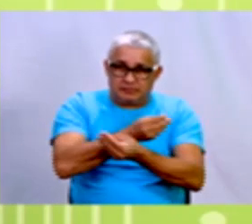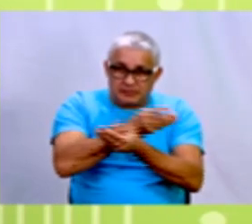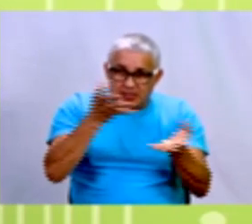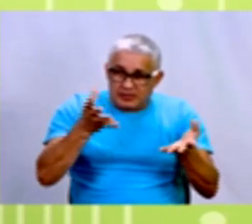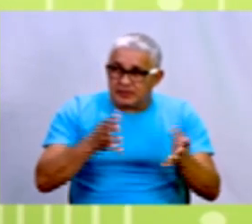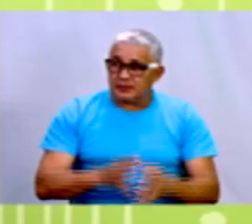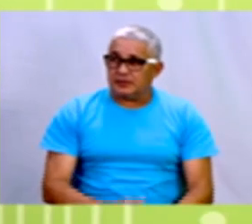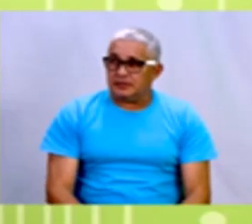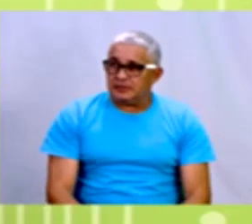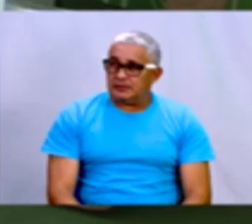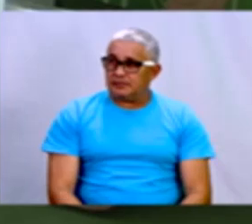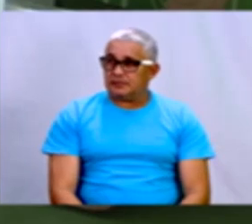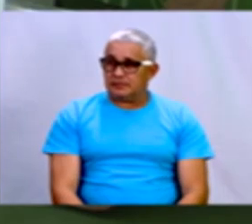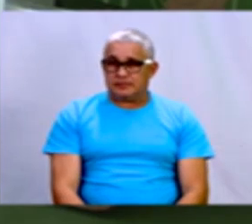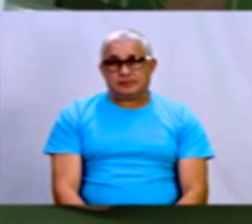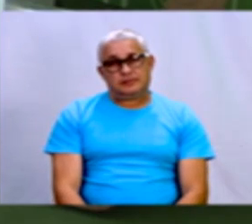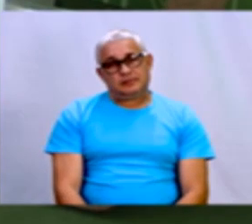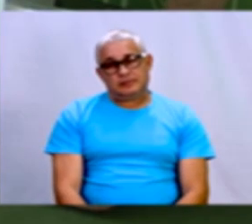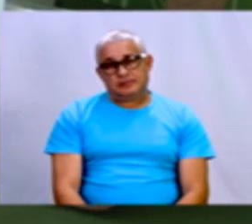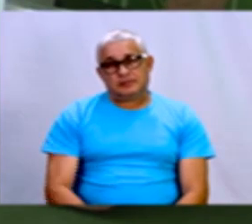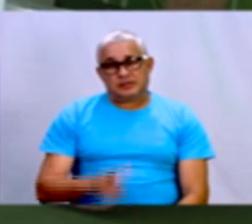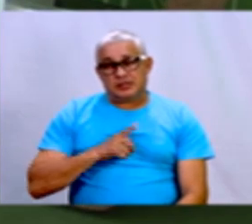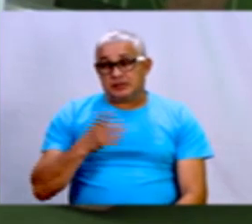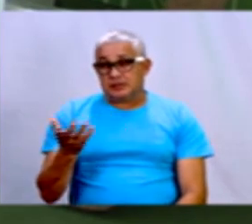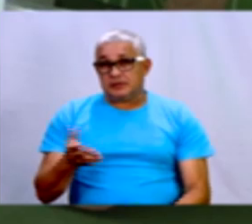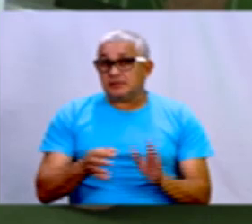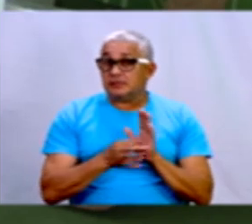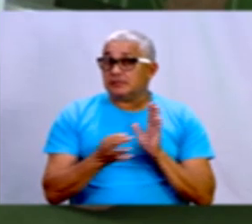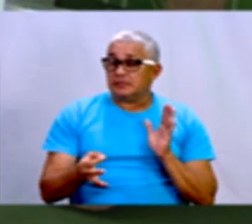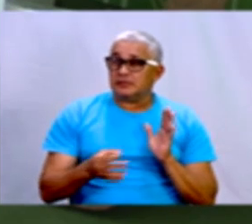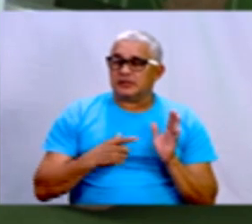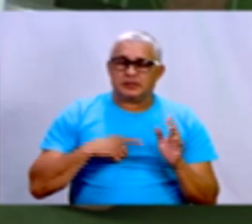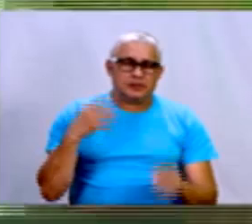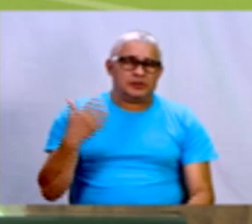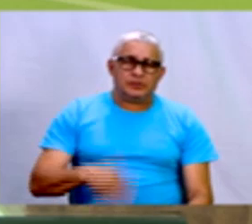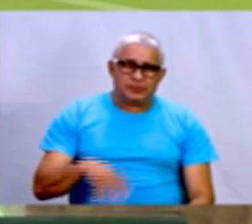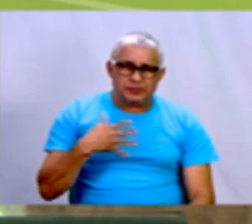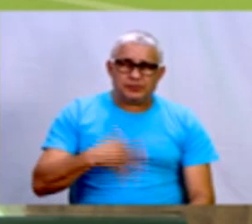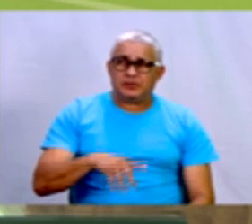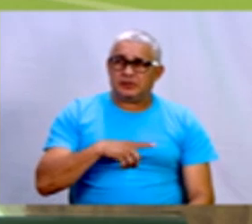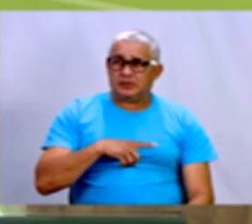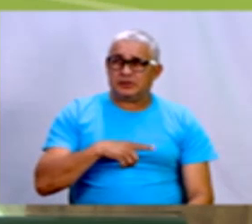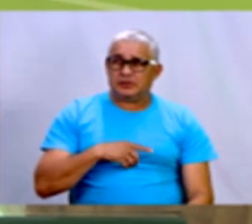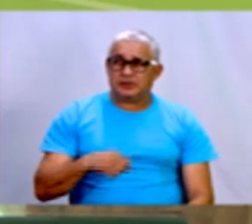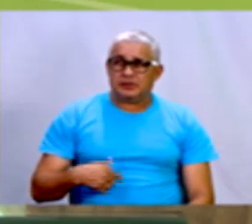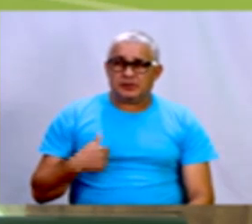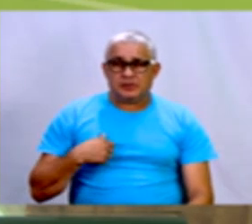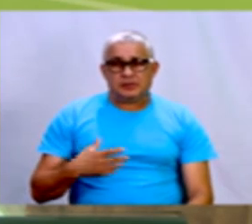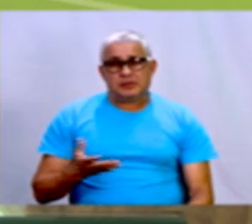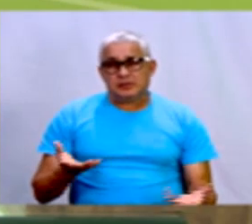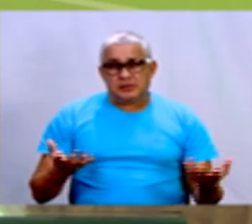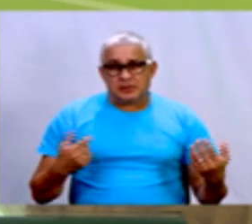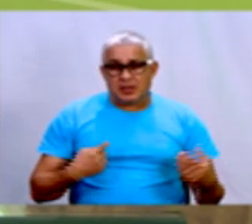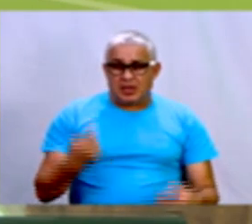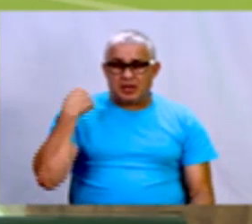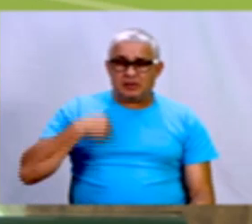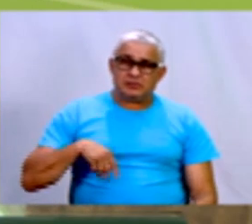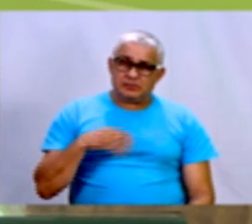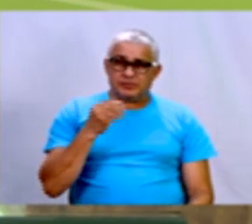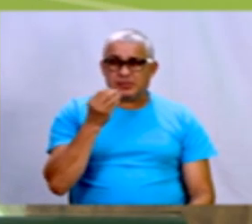vocês, tá? A gente tem alguma observação, professora? Bastante observações. Eu estava até desanimada, professora,